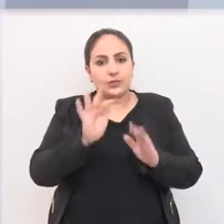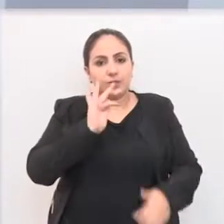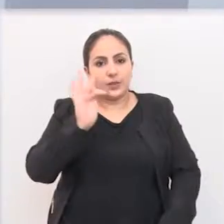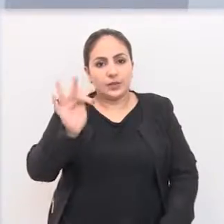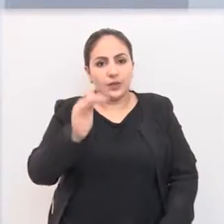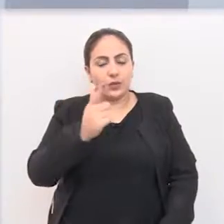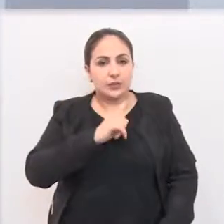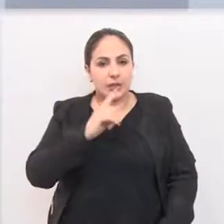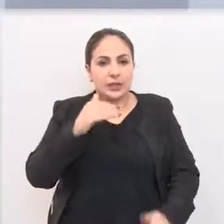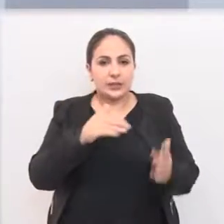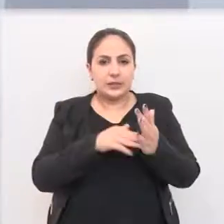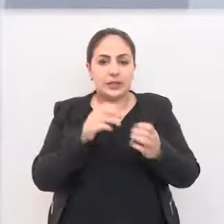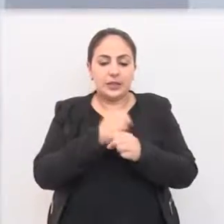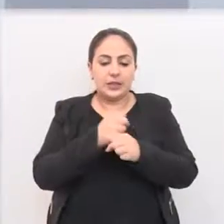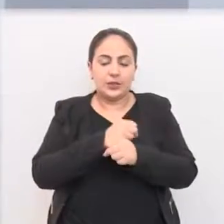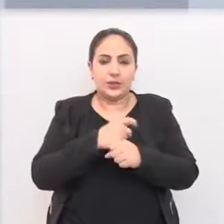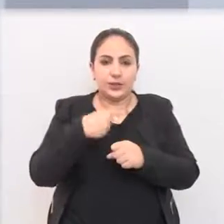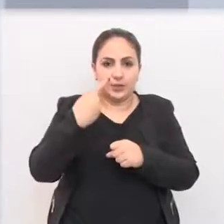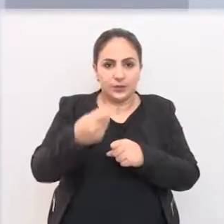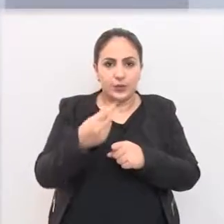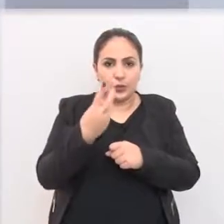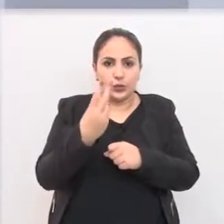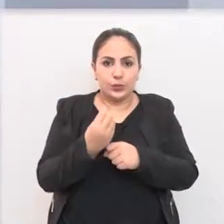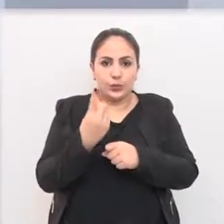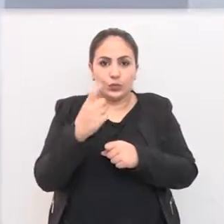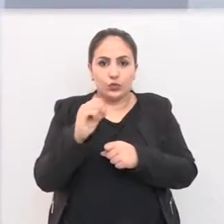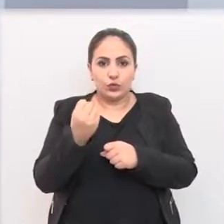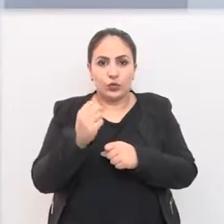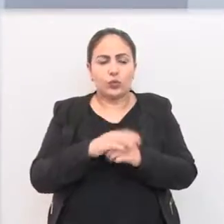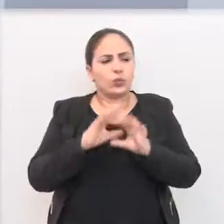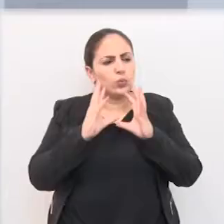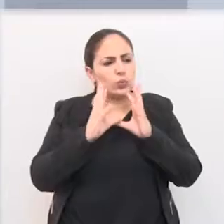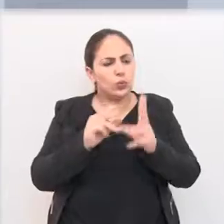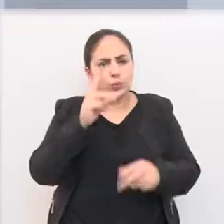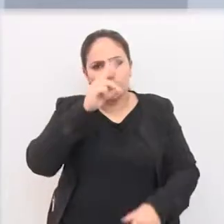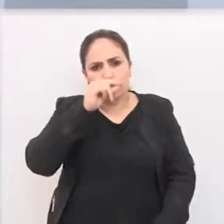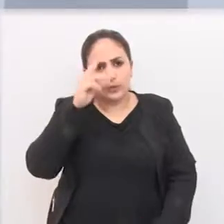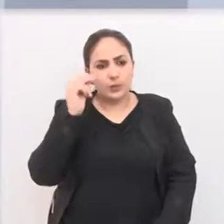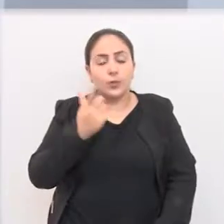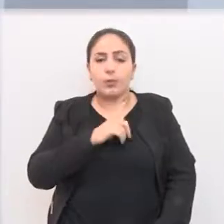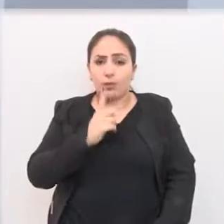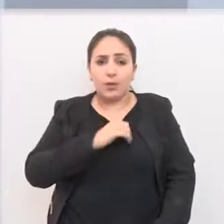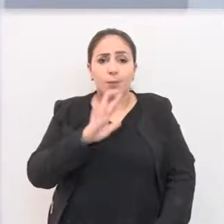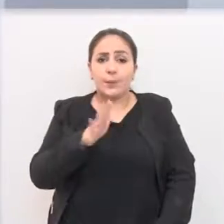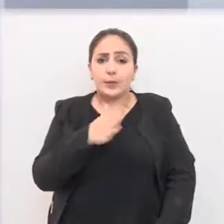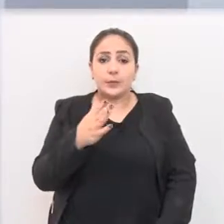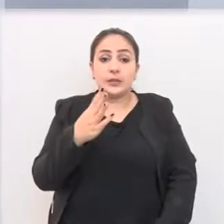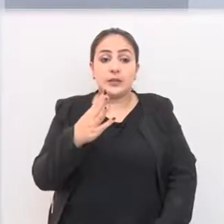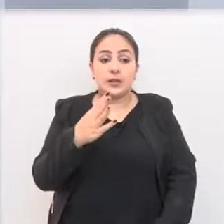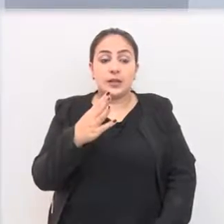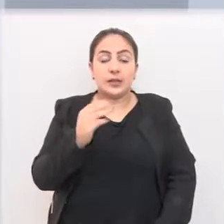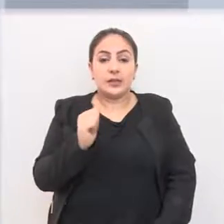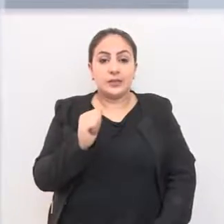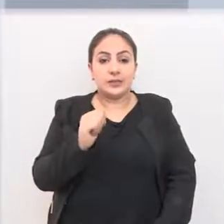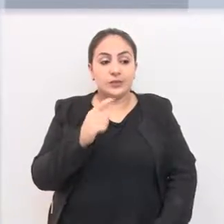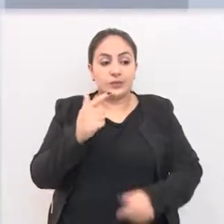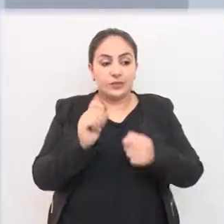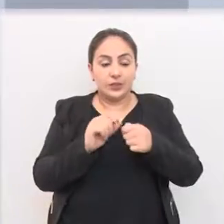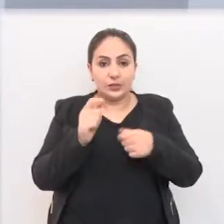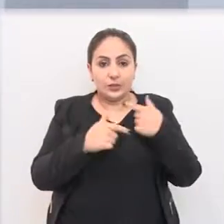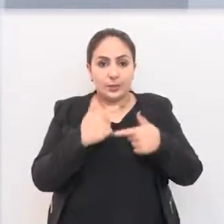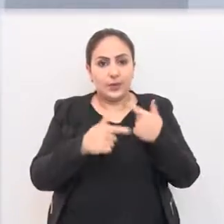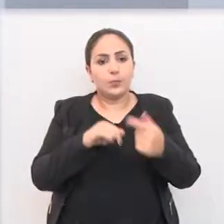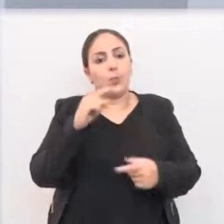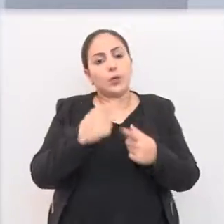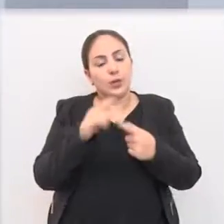legislação federal exige que até o final do ano que vem, até o final de 2018, todos os municípios tenham no mínimo contratualizado o